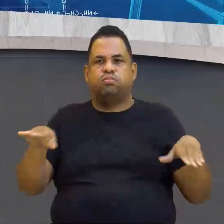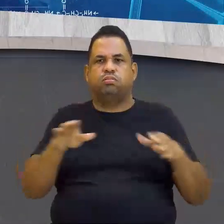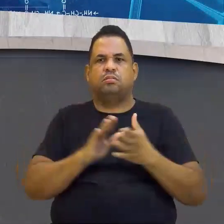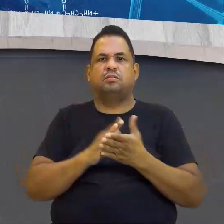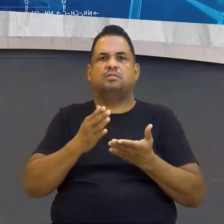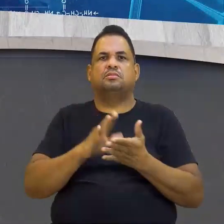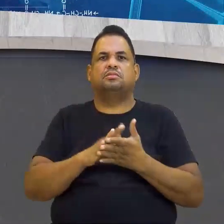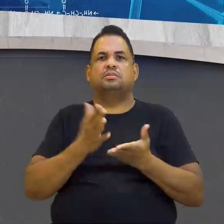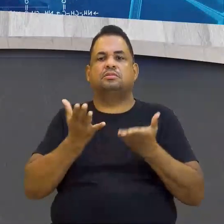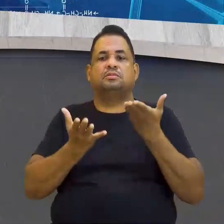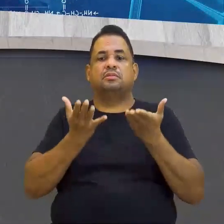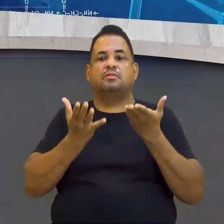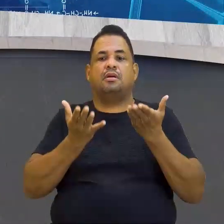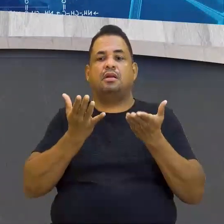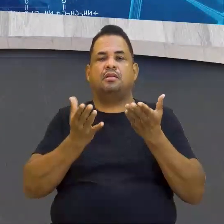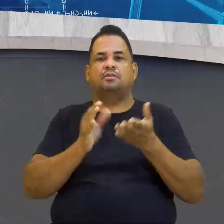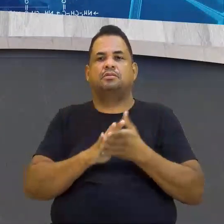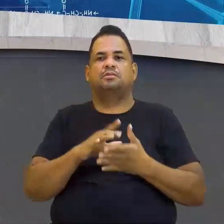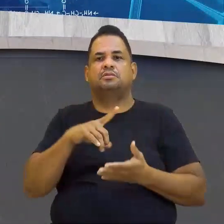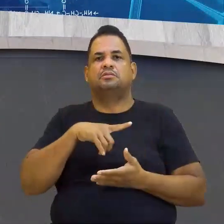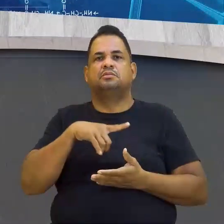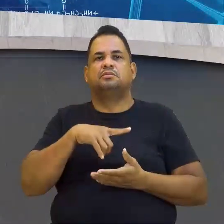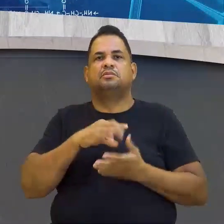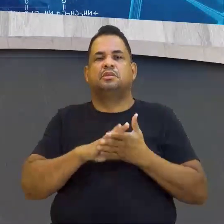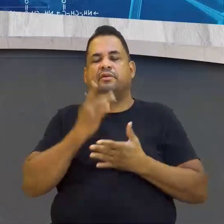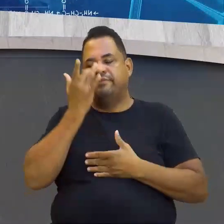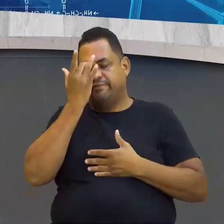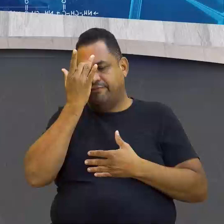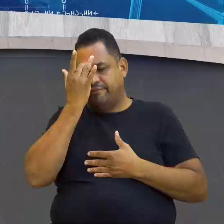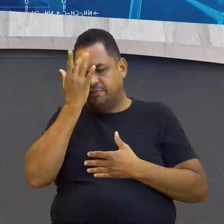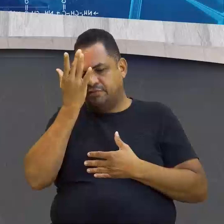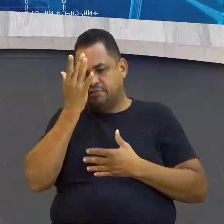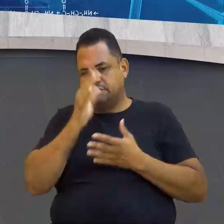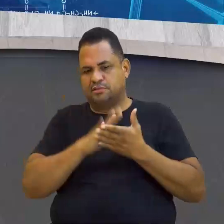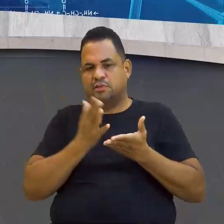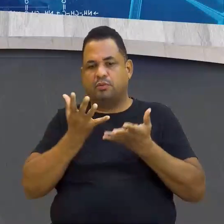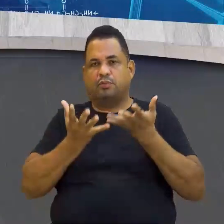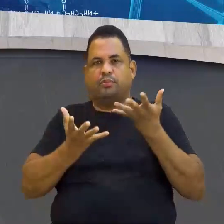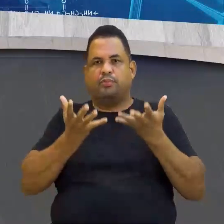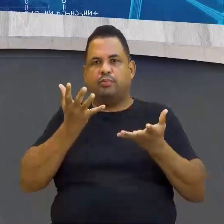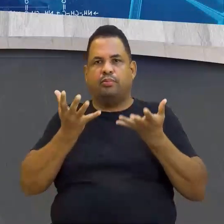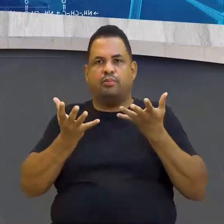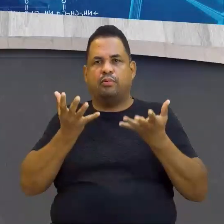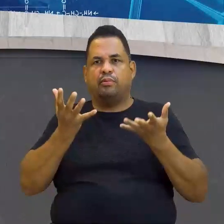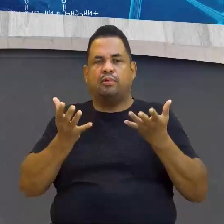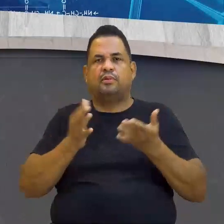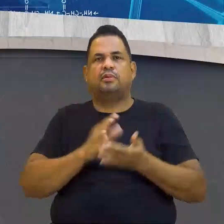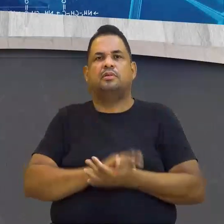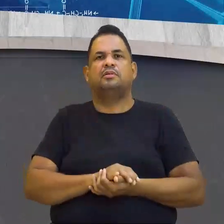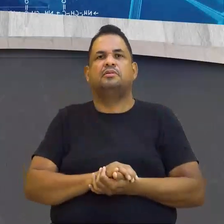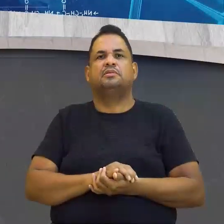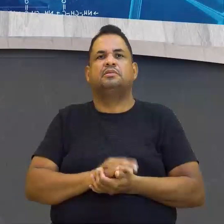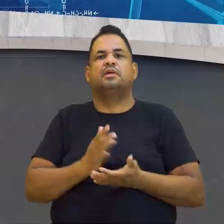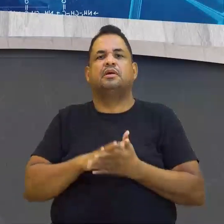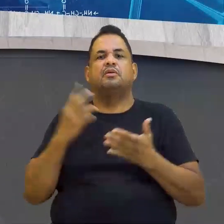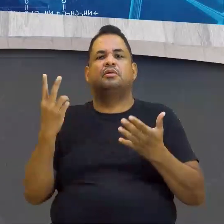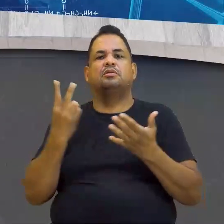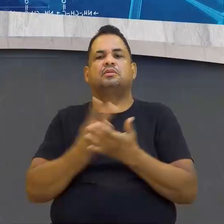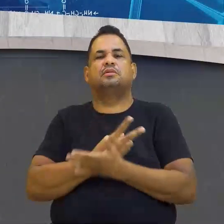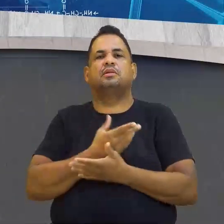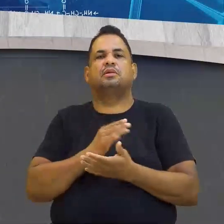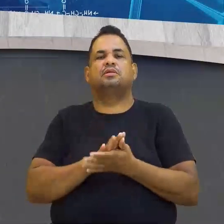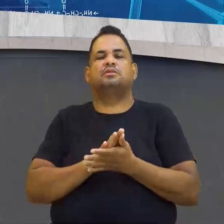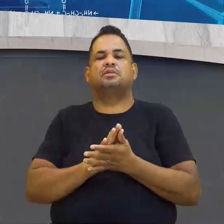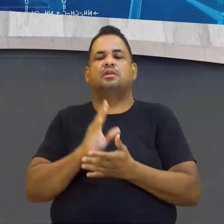mais leve, né? A gente tem uma facilidade de flutuar, como o que ocorre lá no Mar Morto. O Mar Morto é